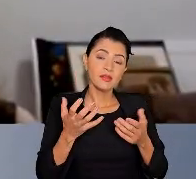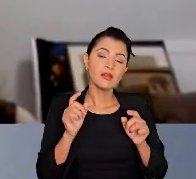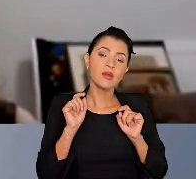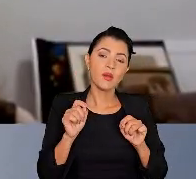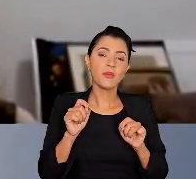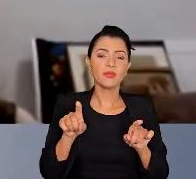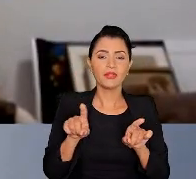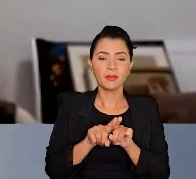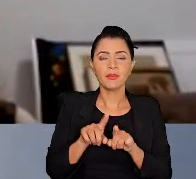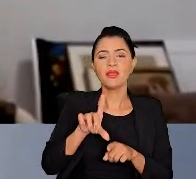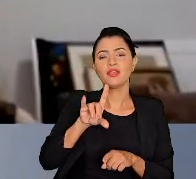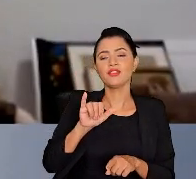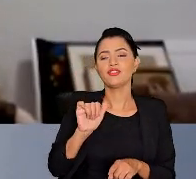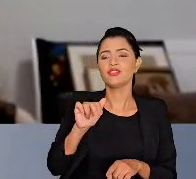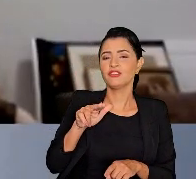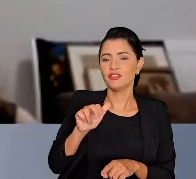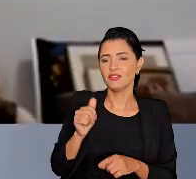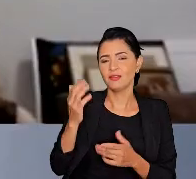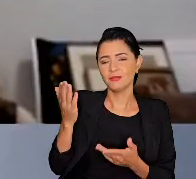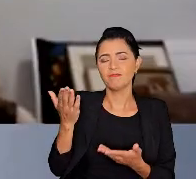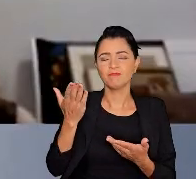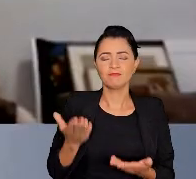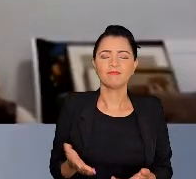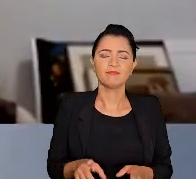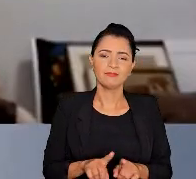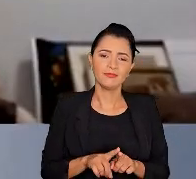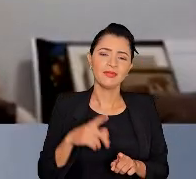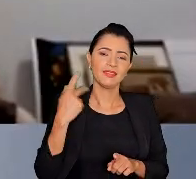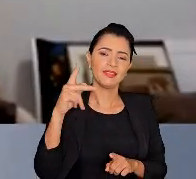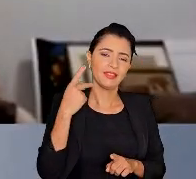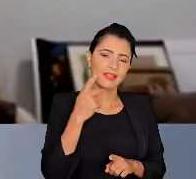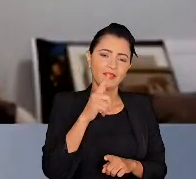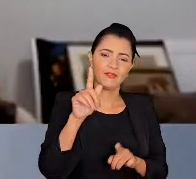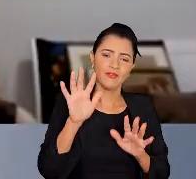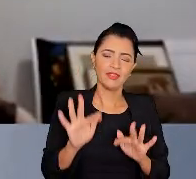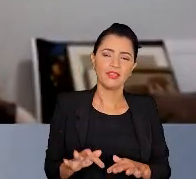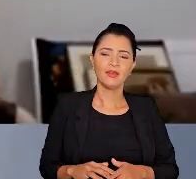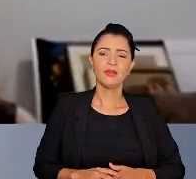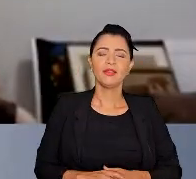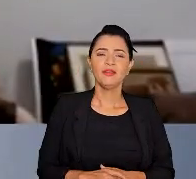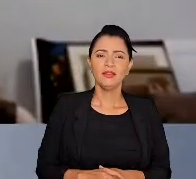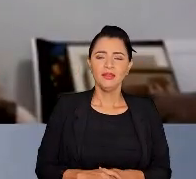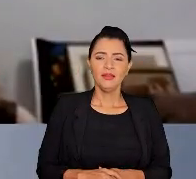ouvir também a doutora Diana na sua fala final.